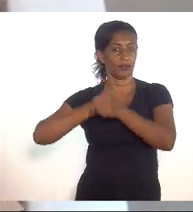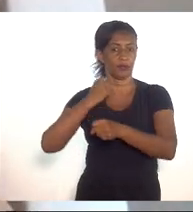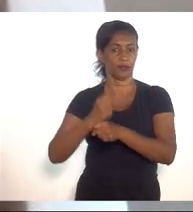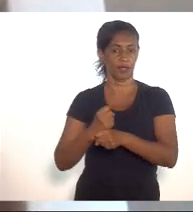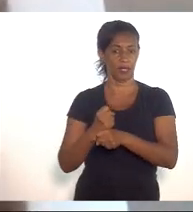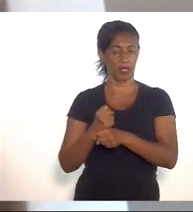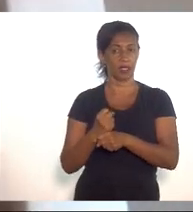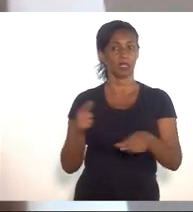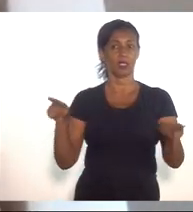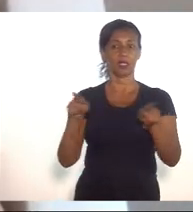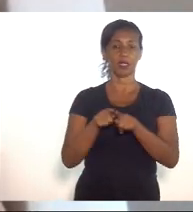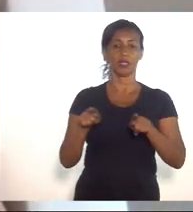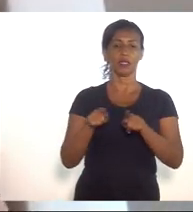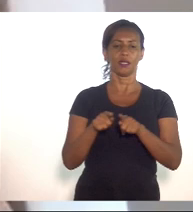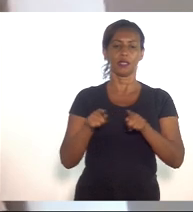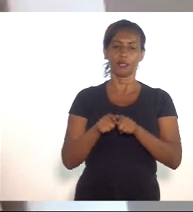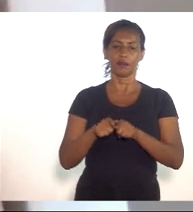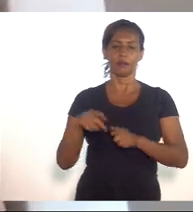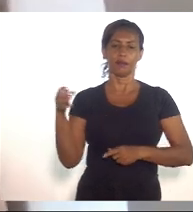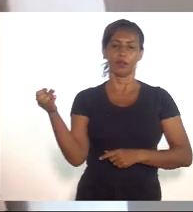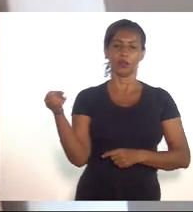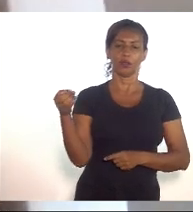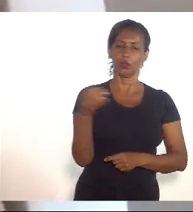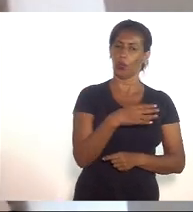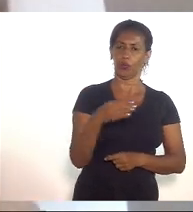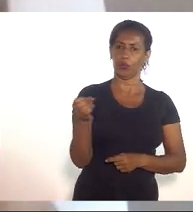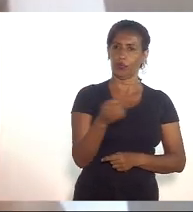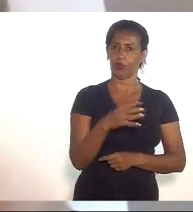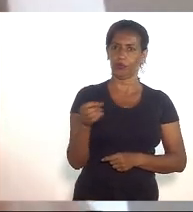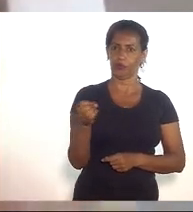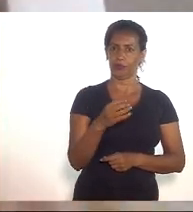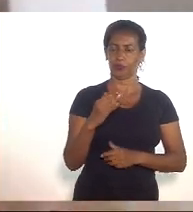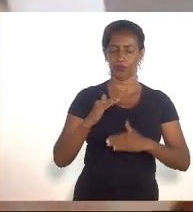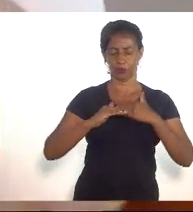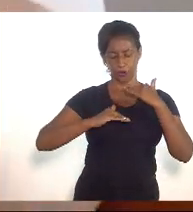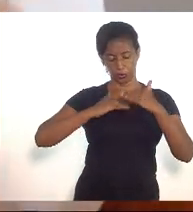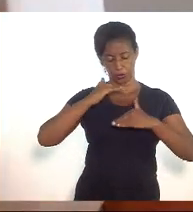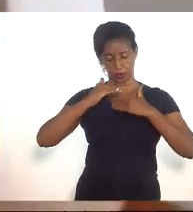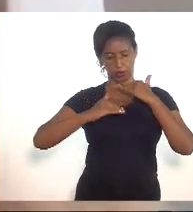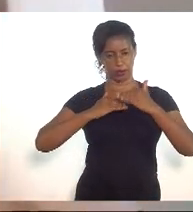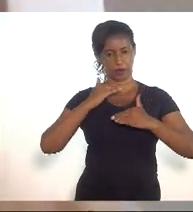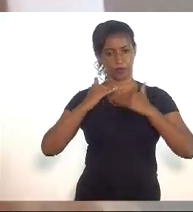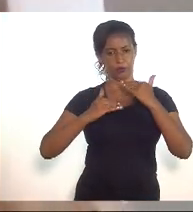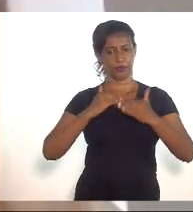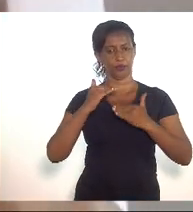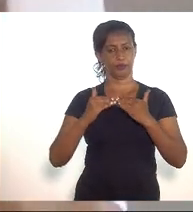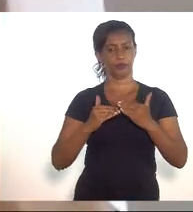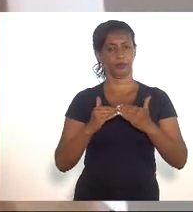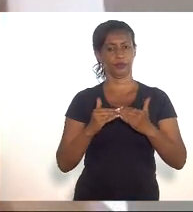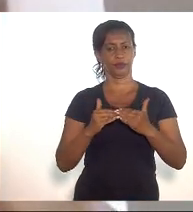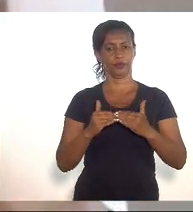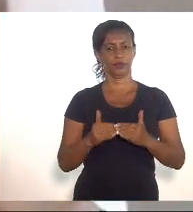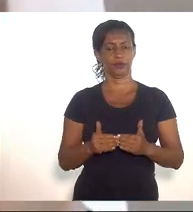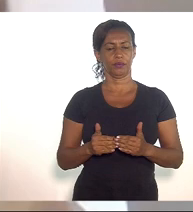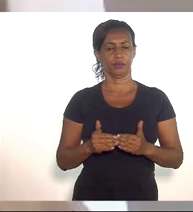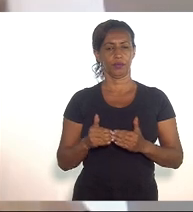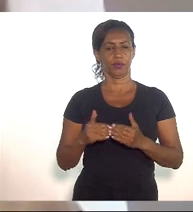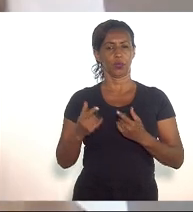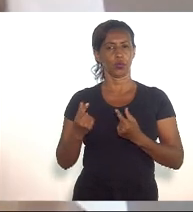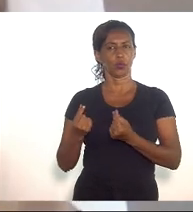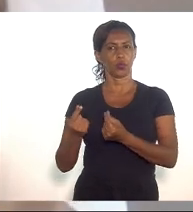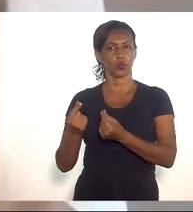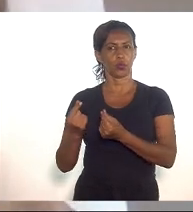e que será também um desses nossos limitantes no desenvolvimento do